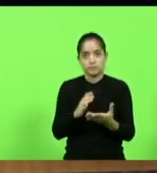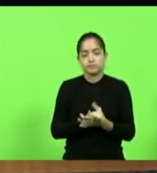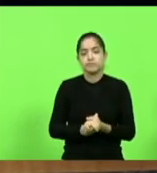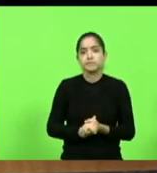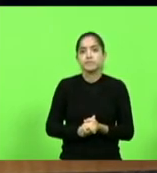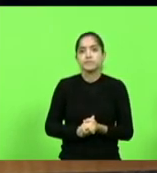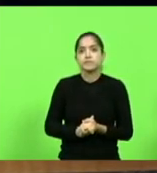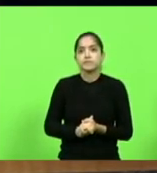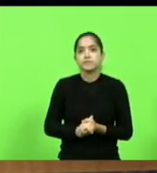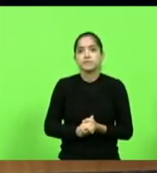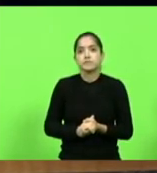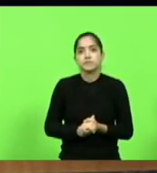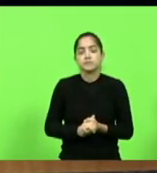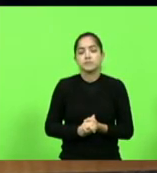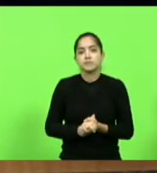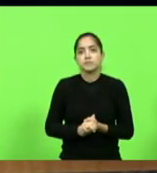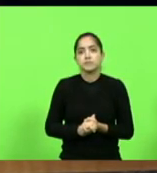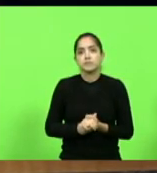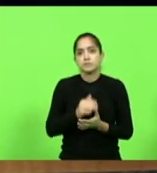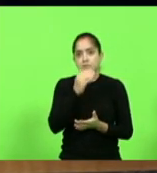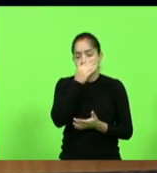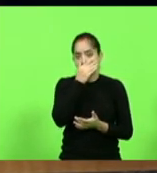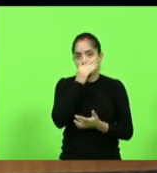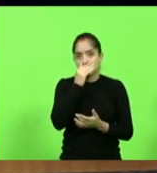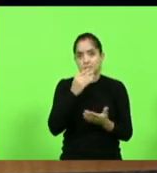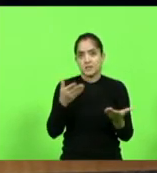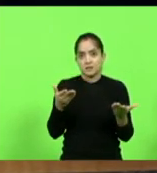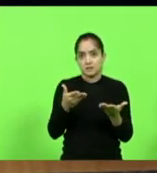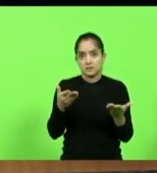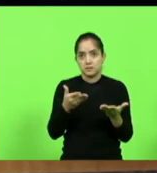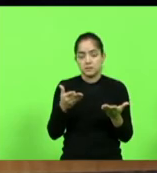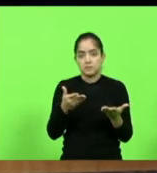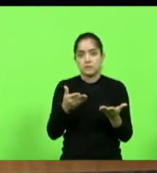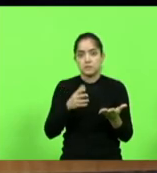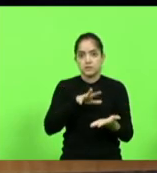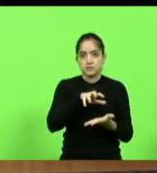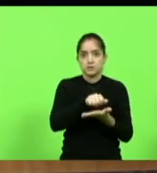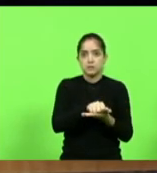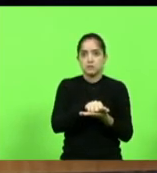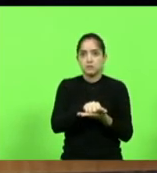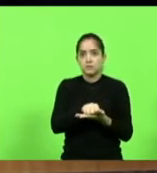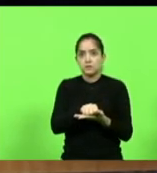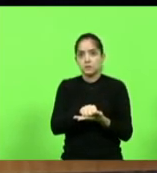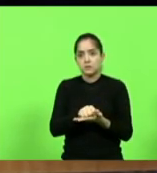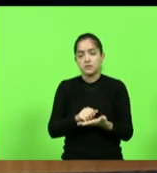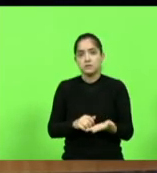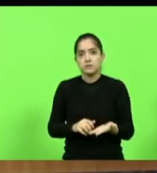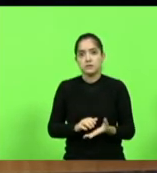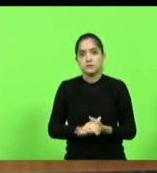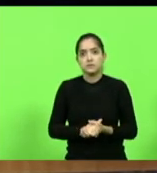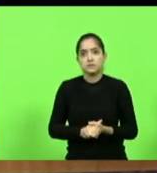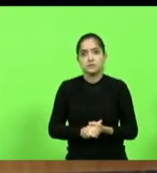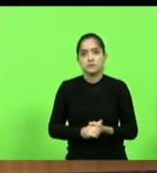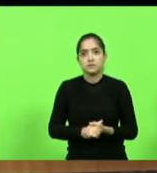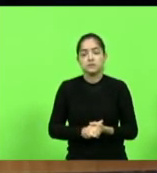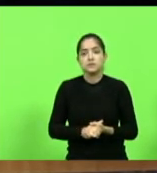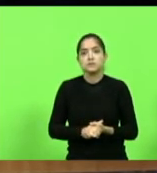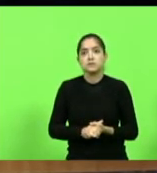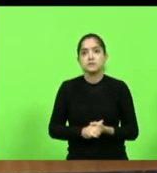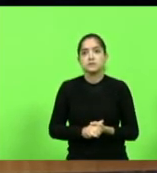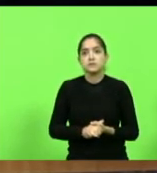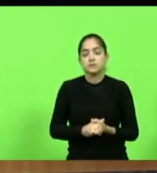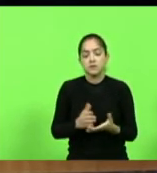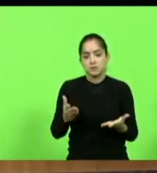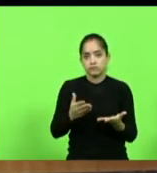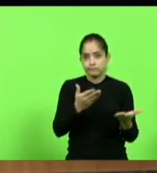assustadores. Então, eu faço registro. E também convido o deputado Alba